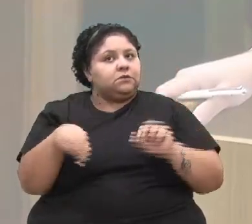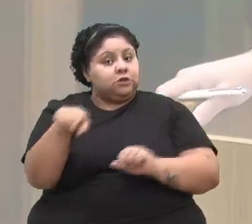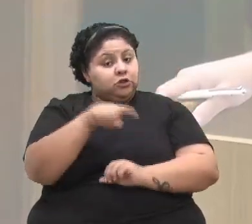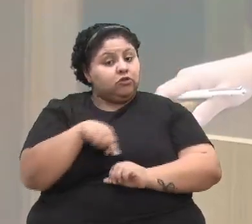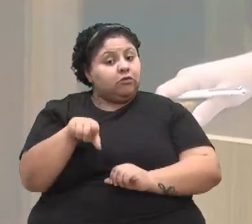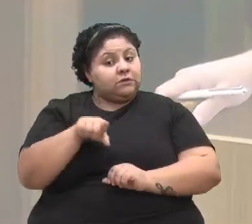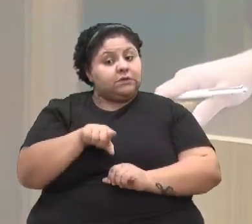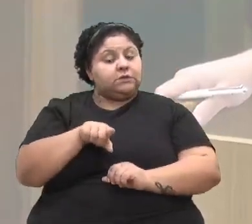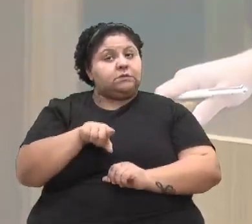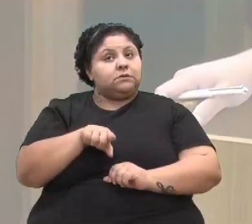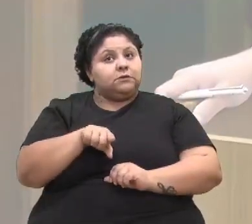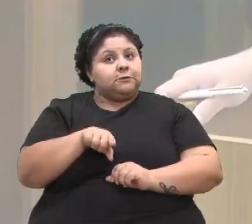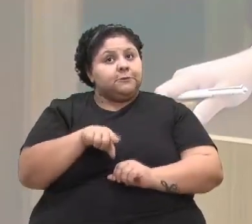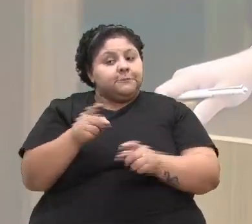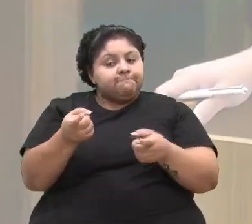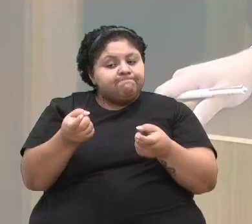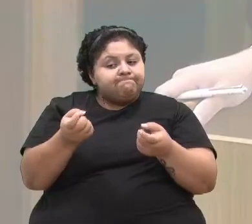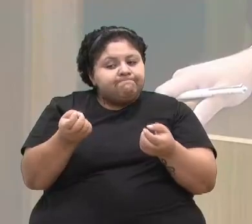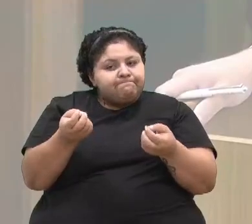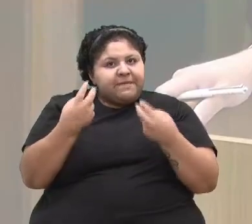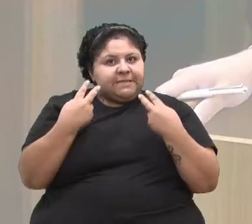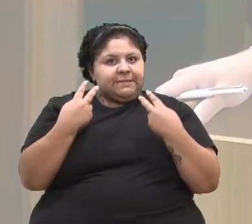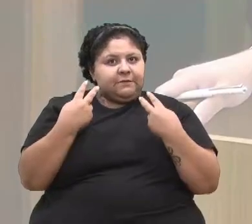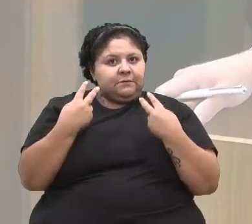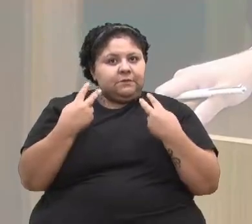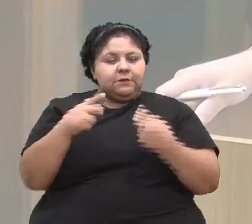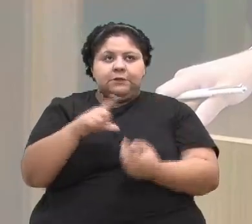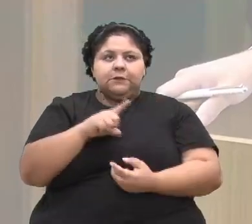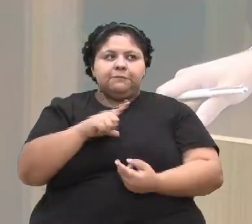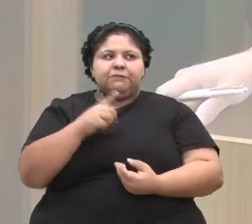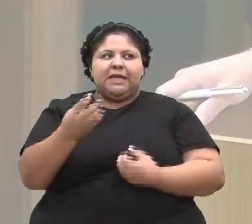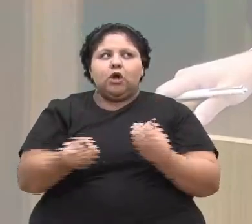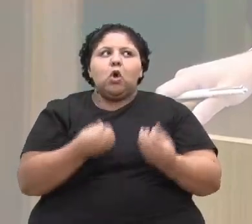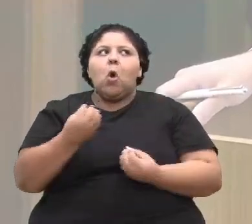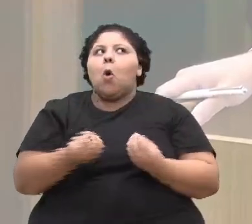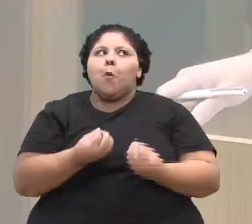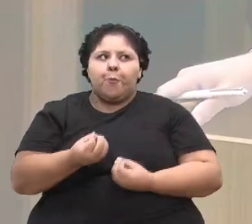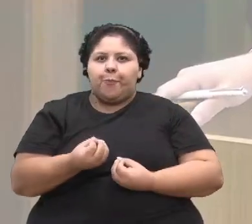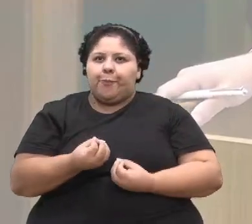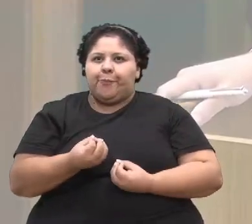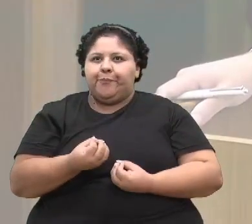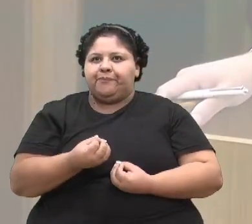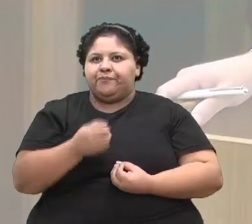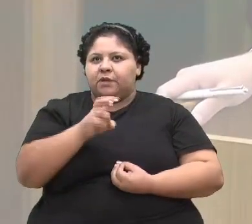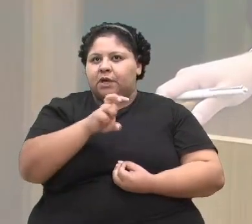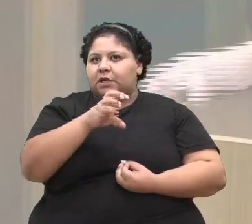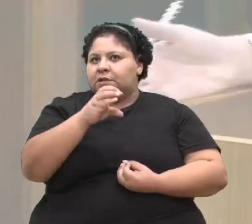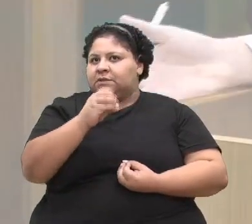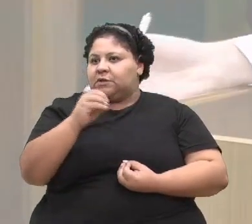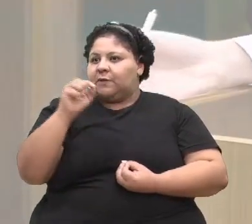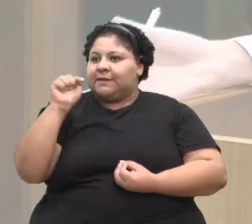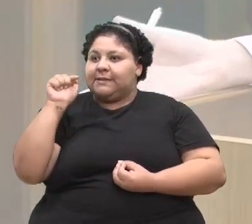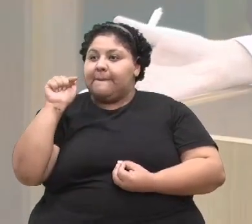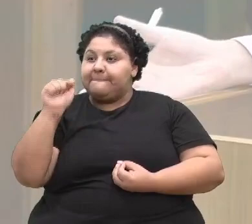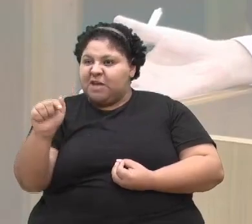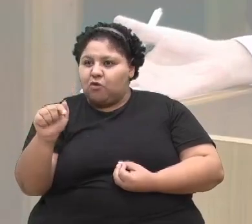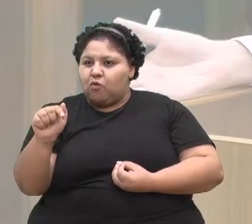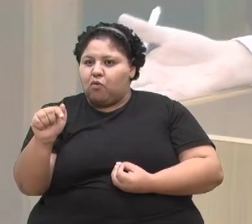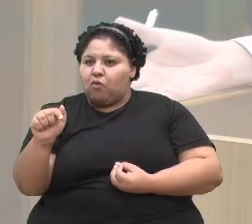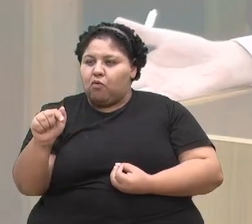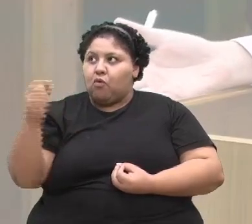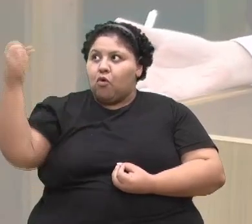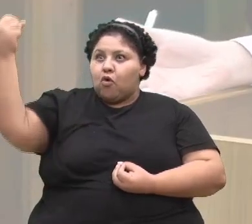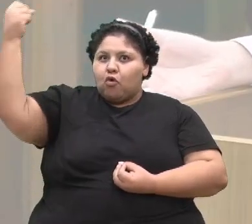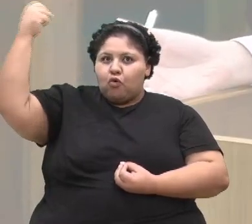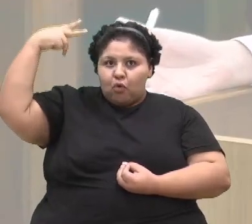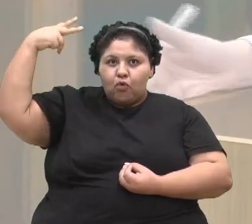nós percebemos que não teria como 50 mil pontos de luz